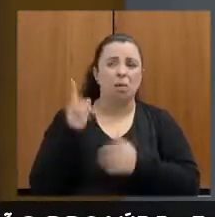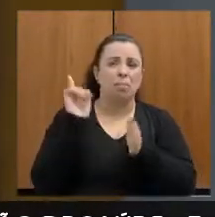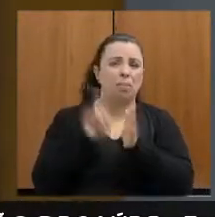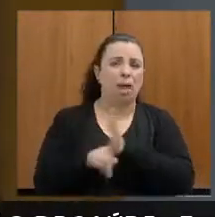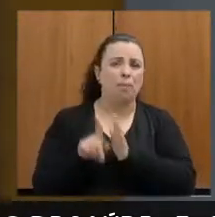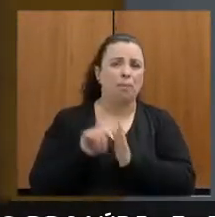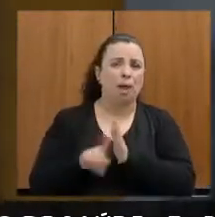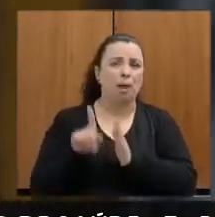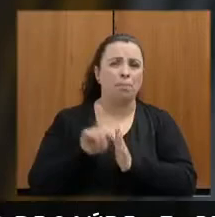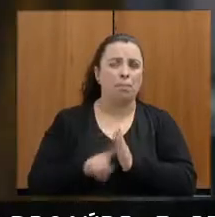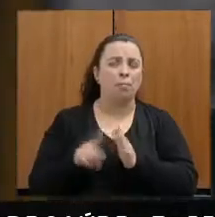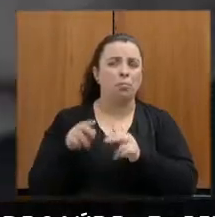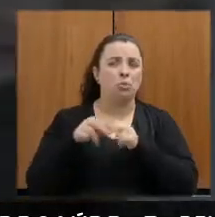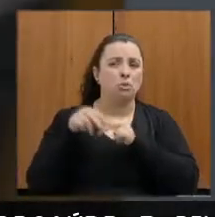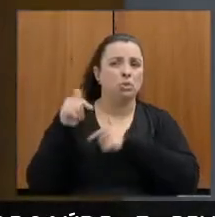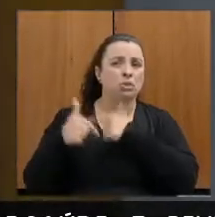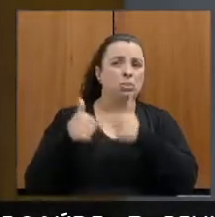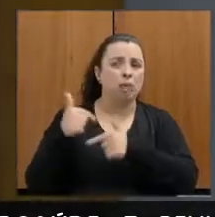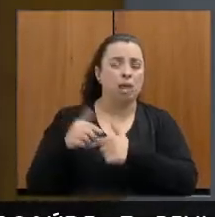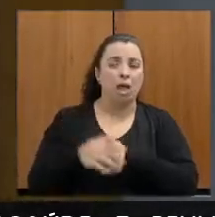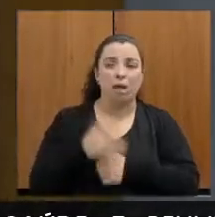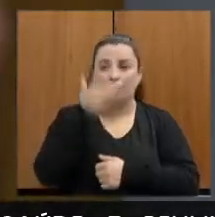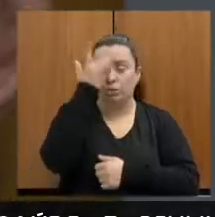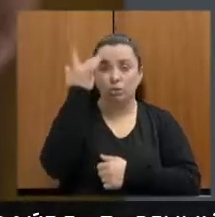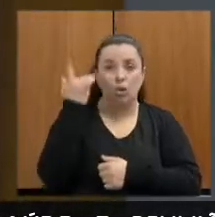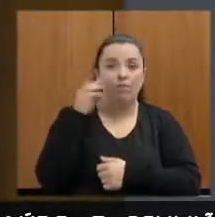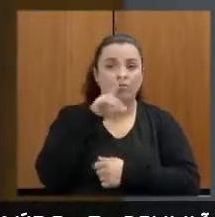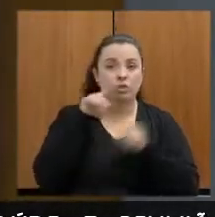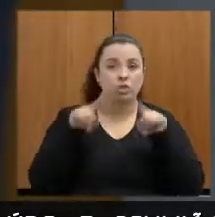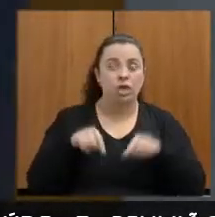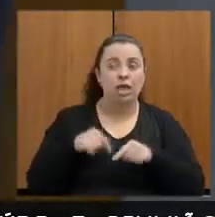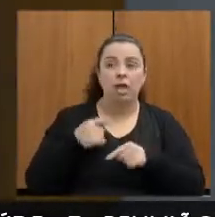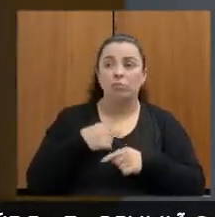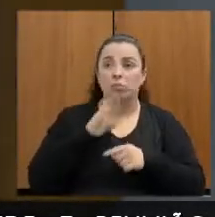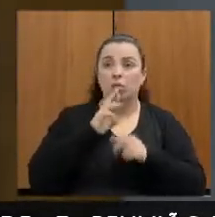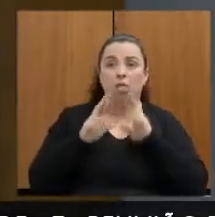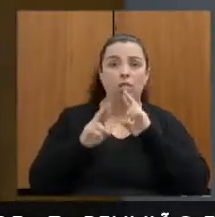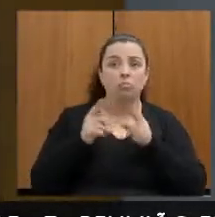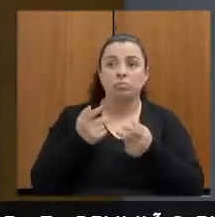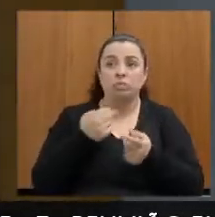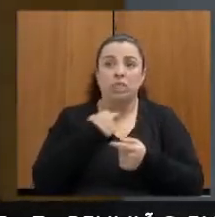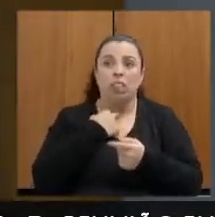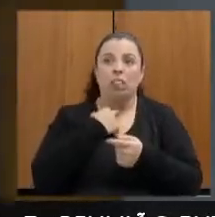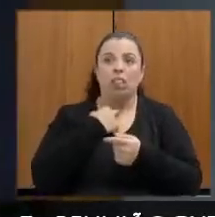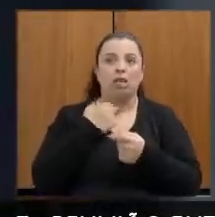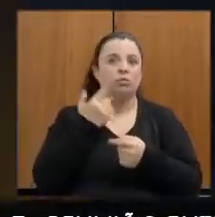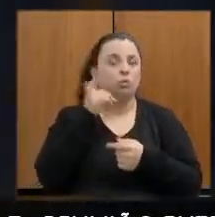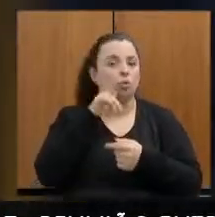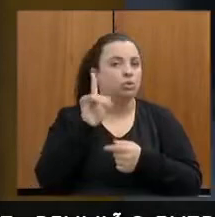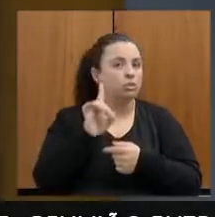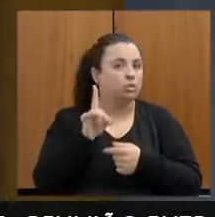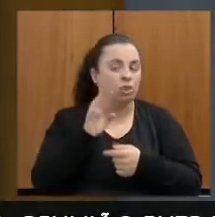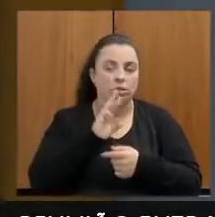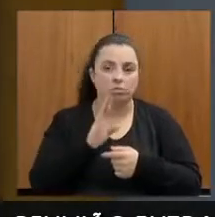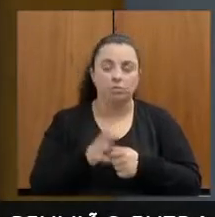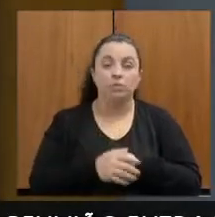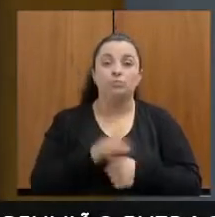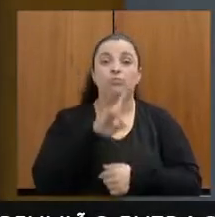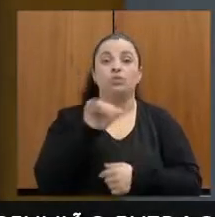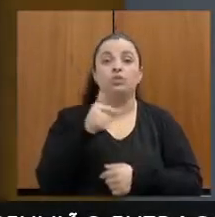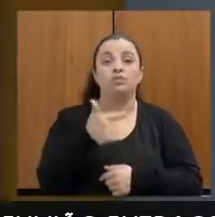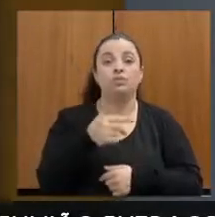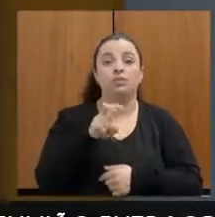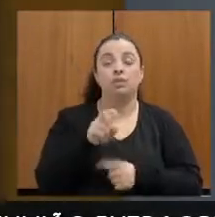e agora que lá esteve não soube responder boa parte das questões dia 25 de Maio realizamos uma visita